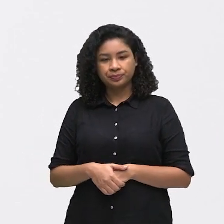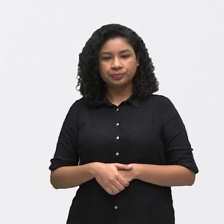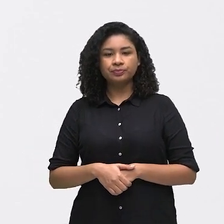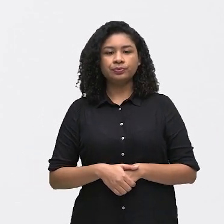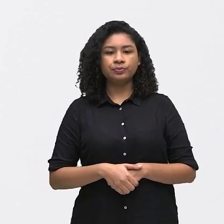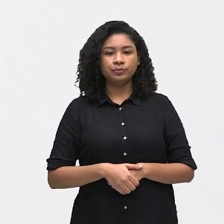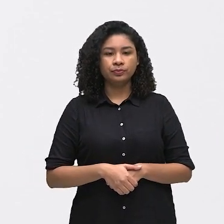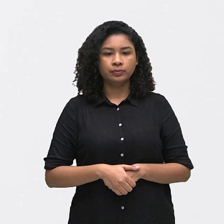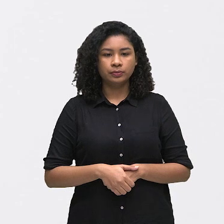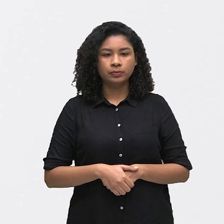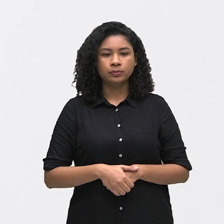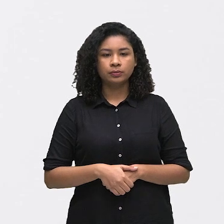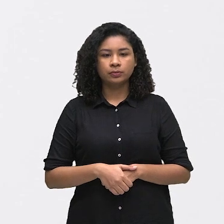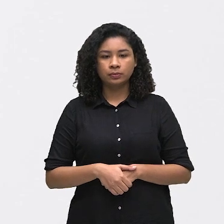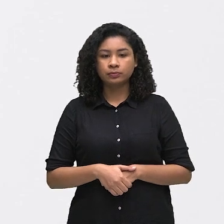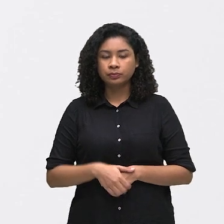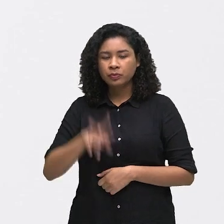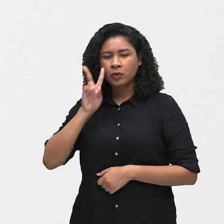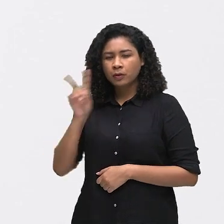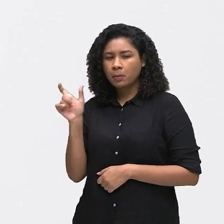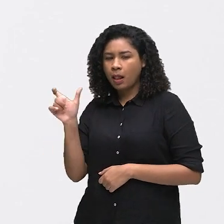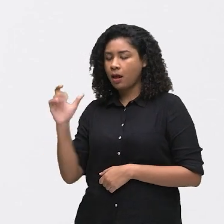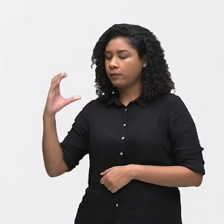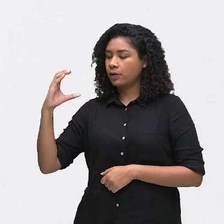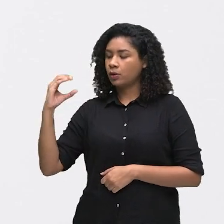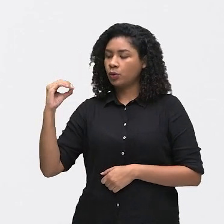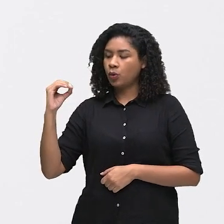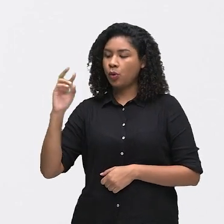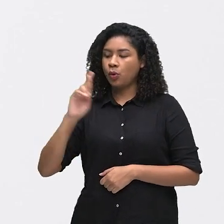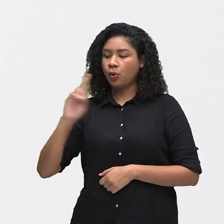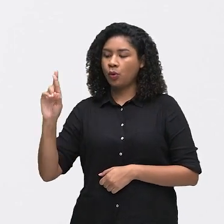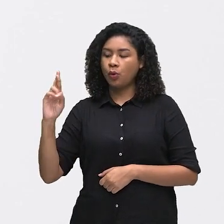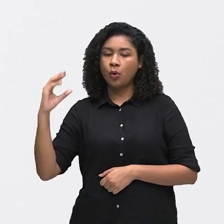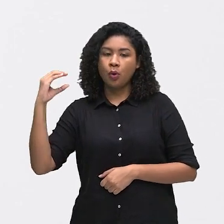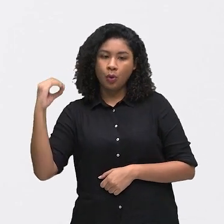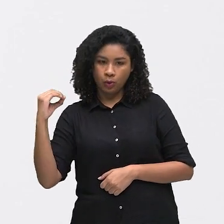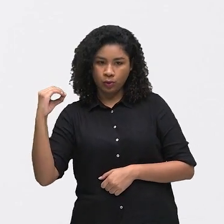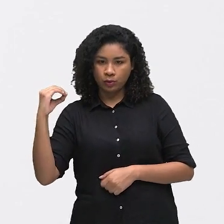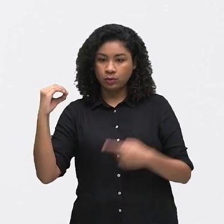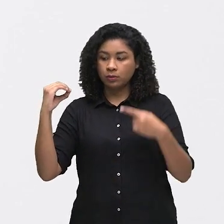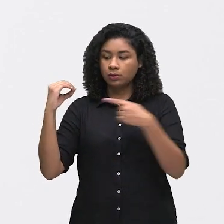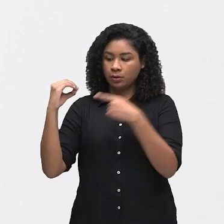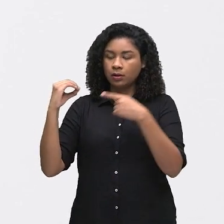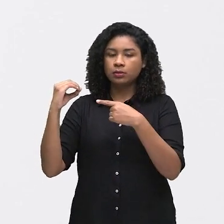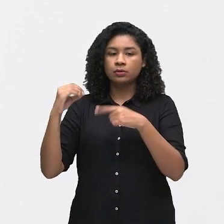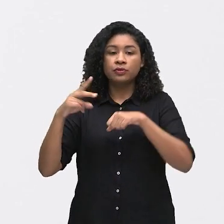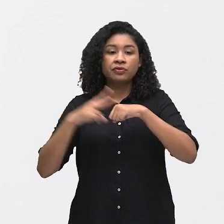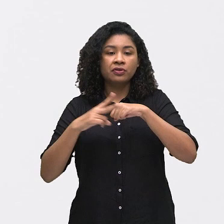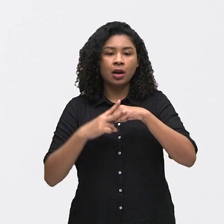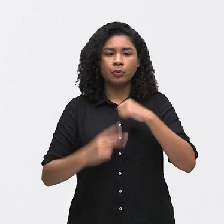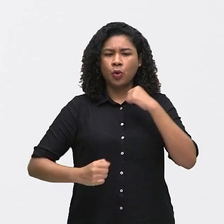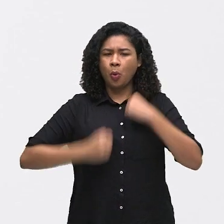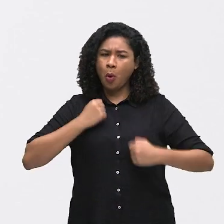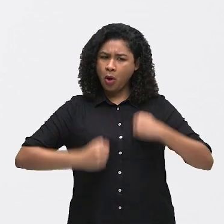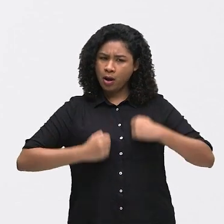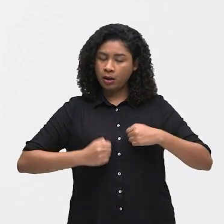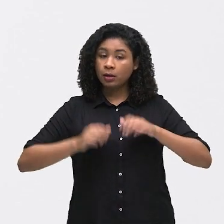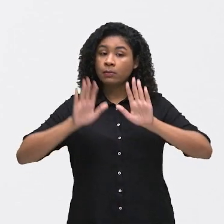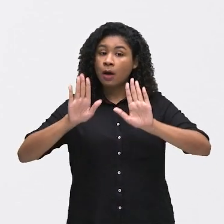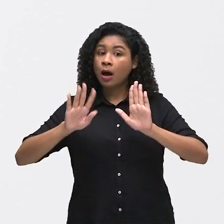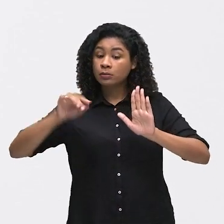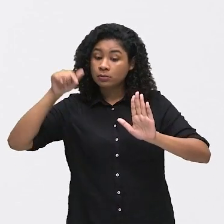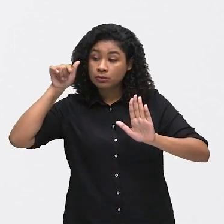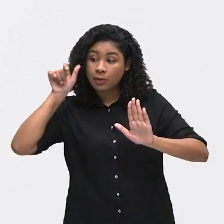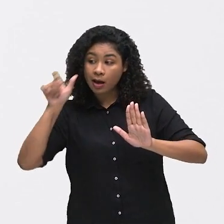fácil fazer um castelo. Corro, né? Do verbo correr, mas aqui é exatamente passar